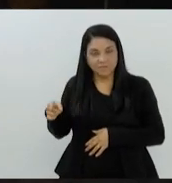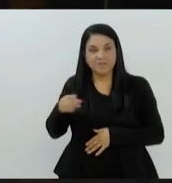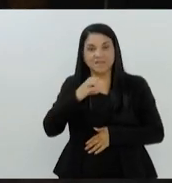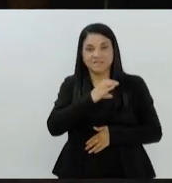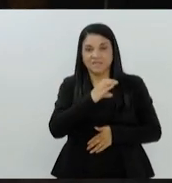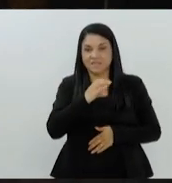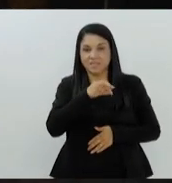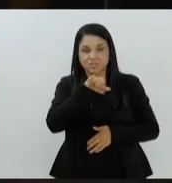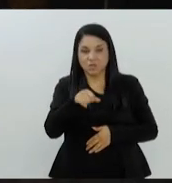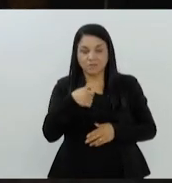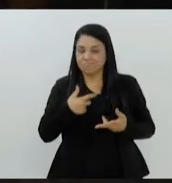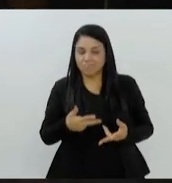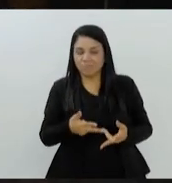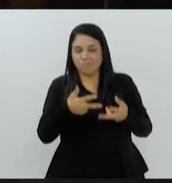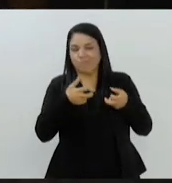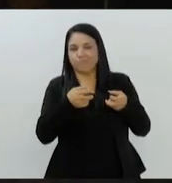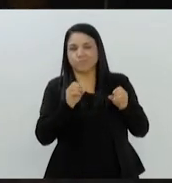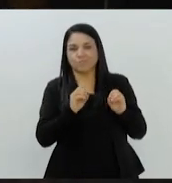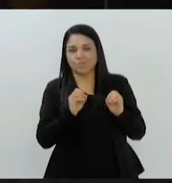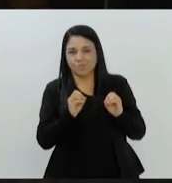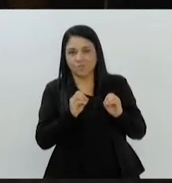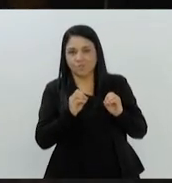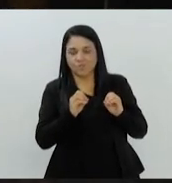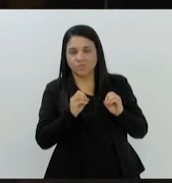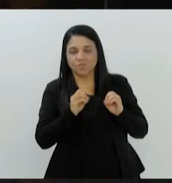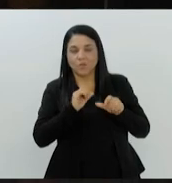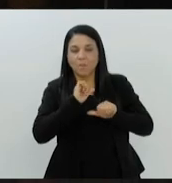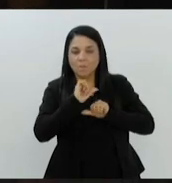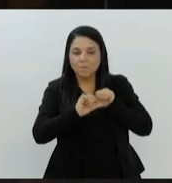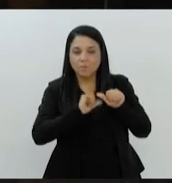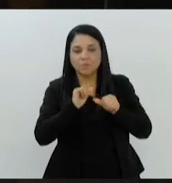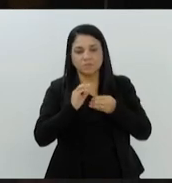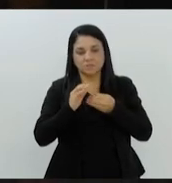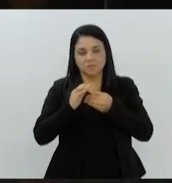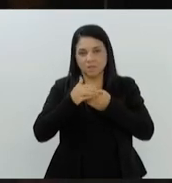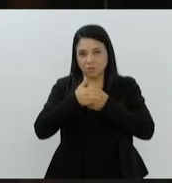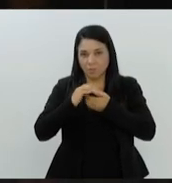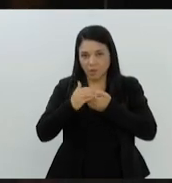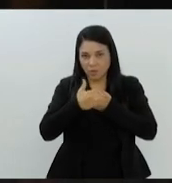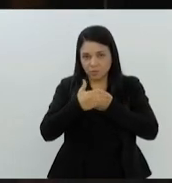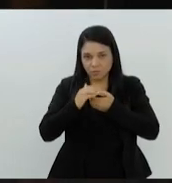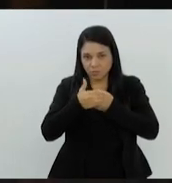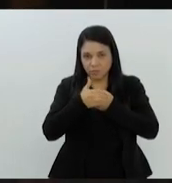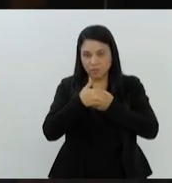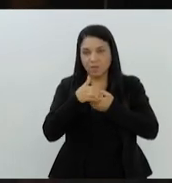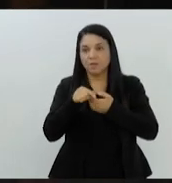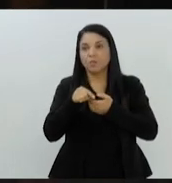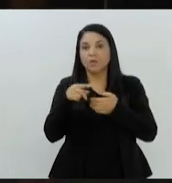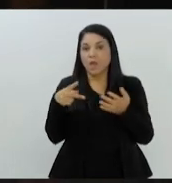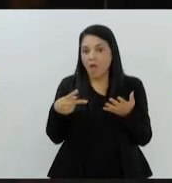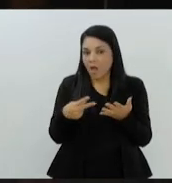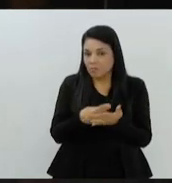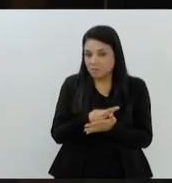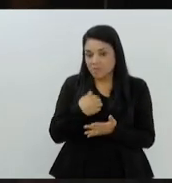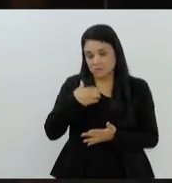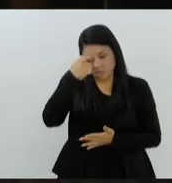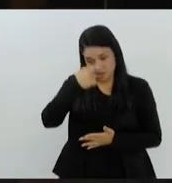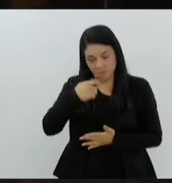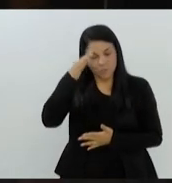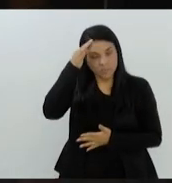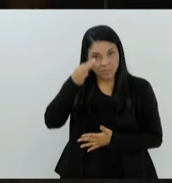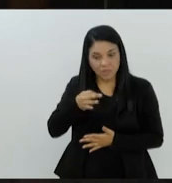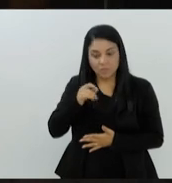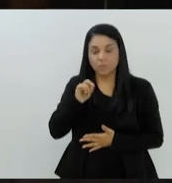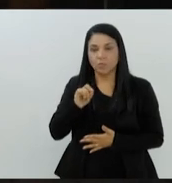não percebeu que havia alteração da nomenclatura. Ocorre que, eu entendo, só